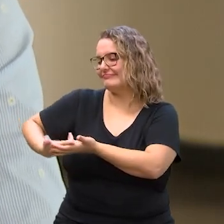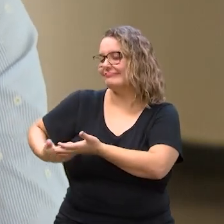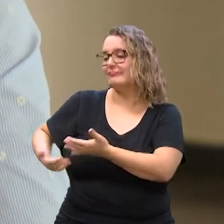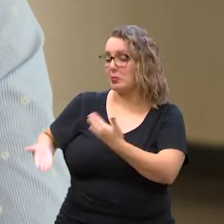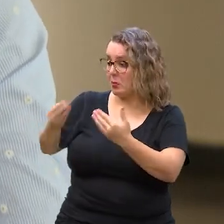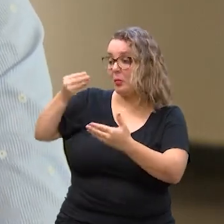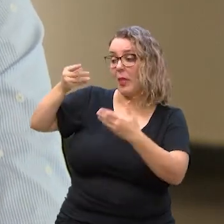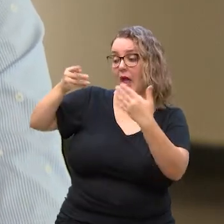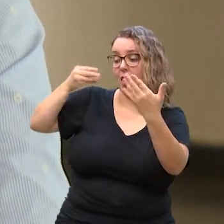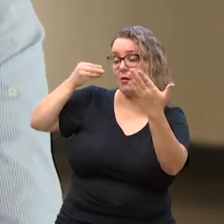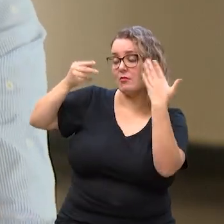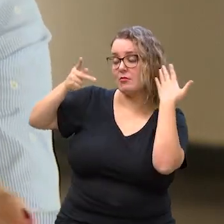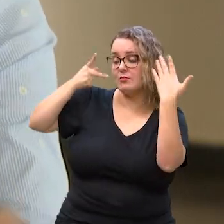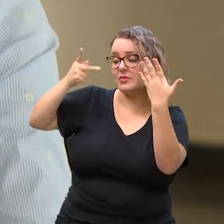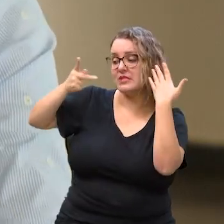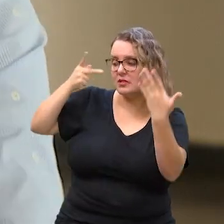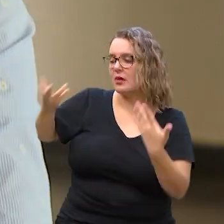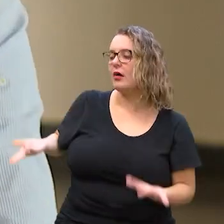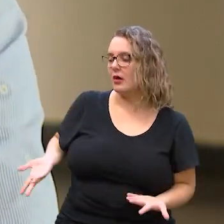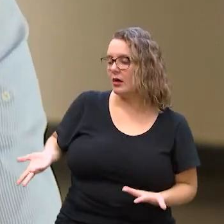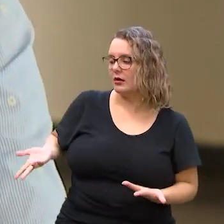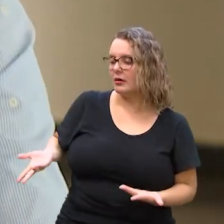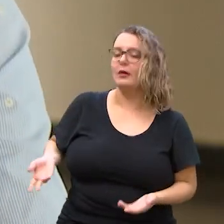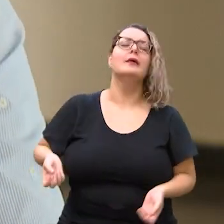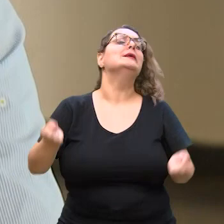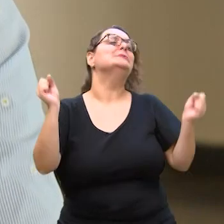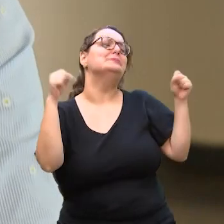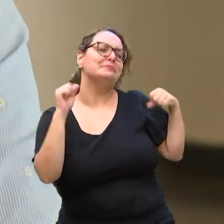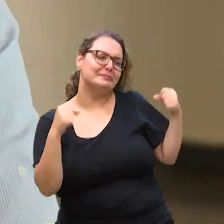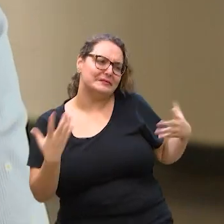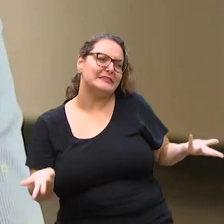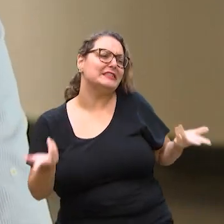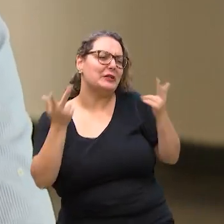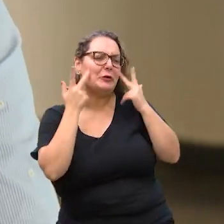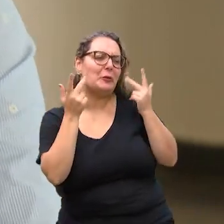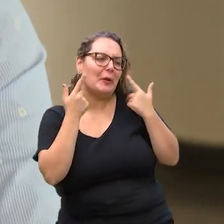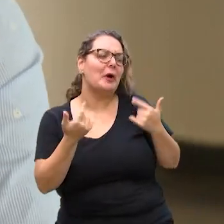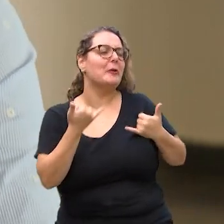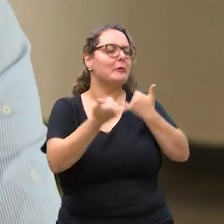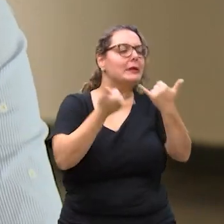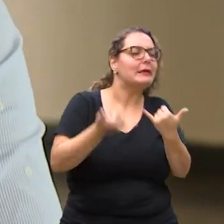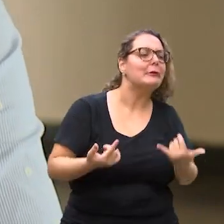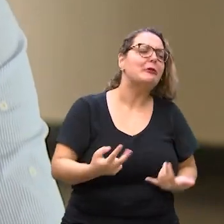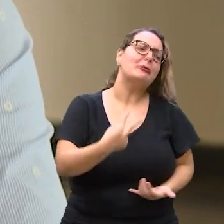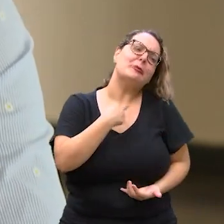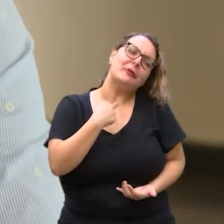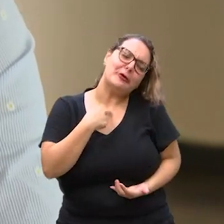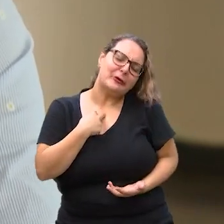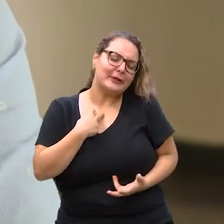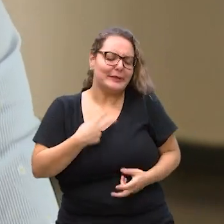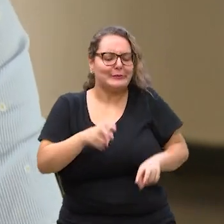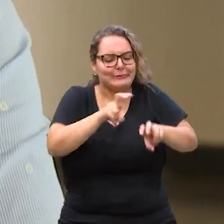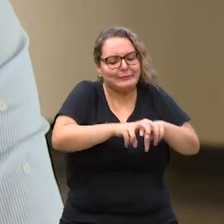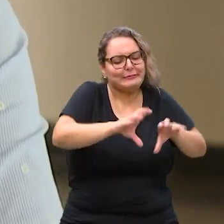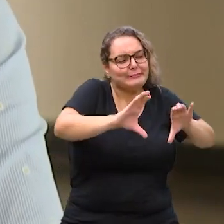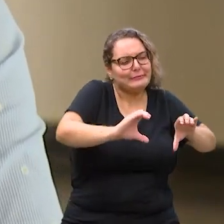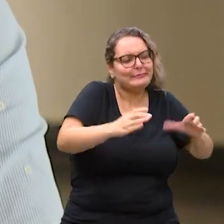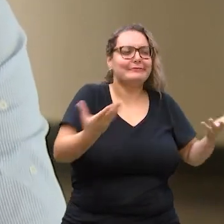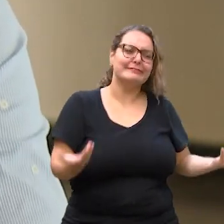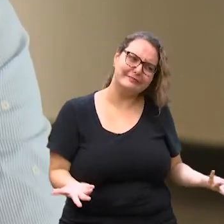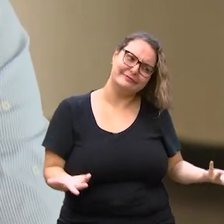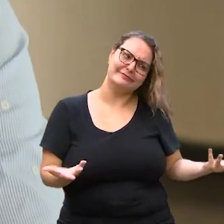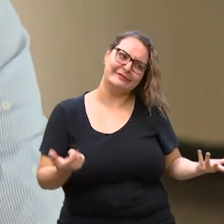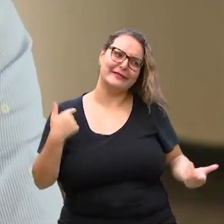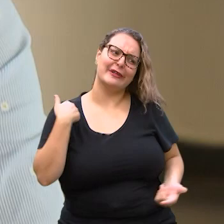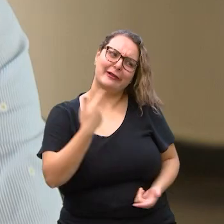A gente brinca que a gente não leva o divã e o sofazinho para dentro da quadra, né? Então, quando o atleta sente essa necessidade de sentar no divã, que a